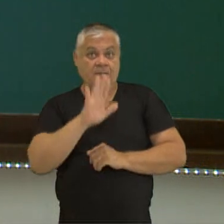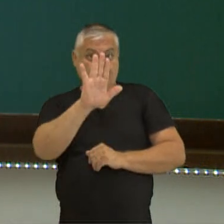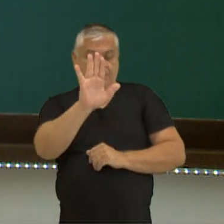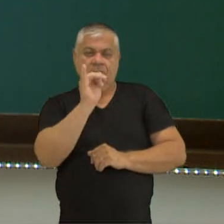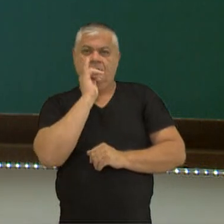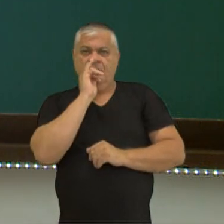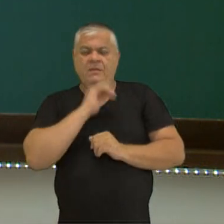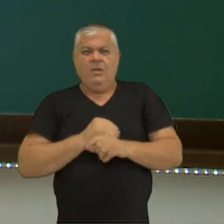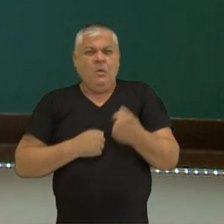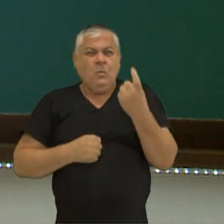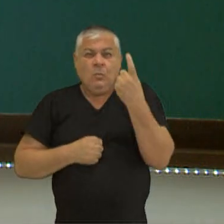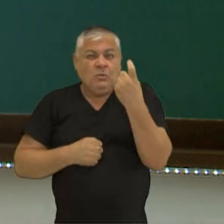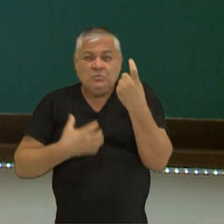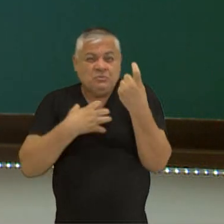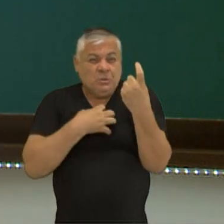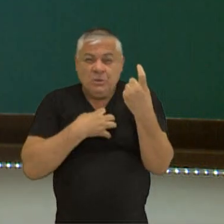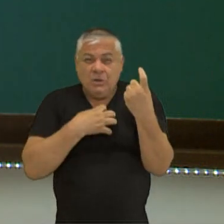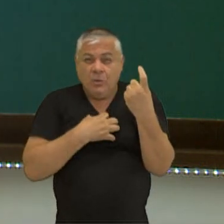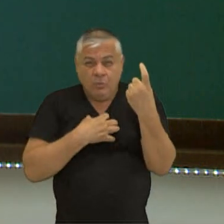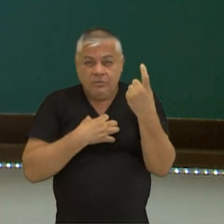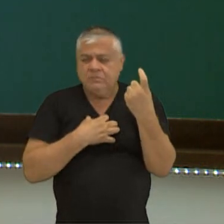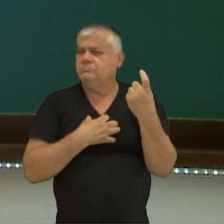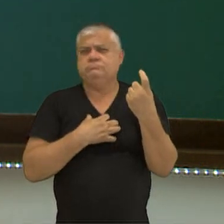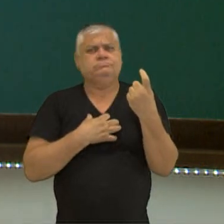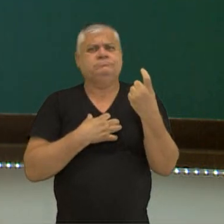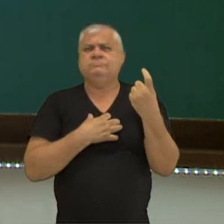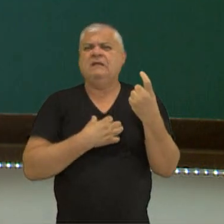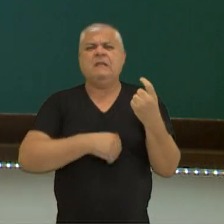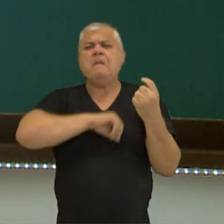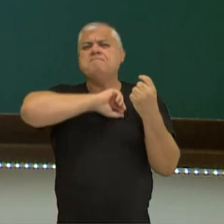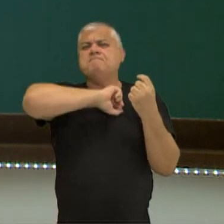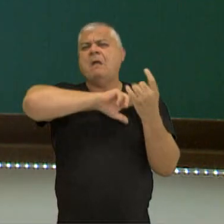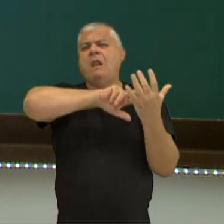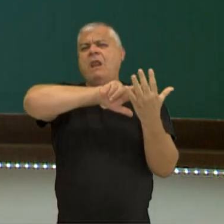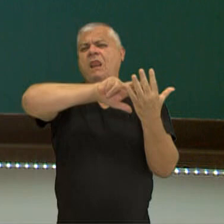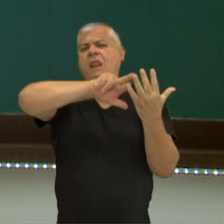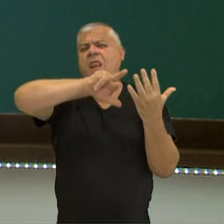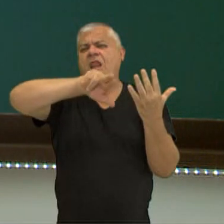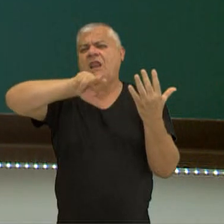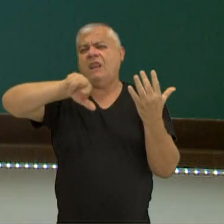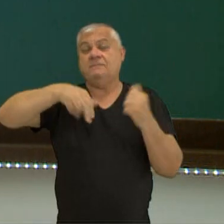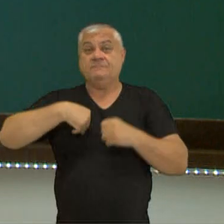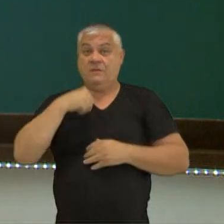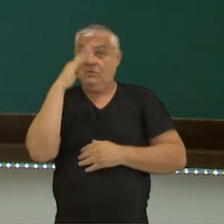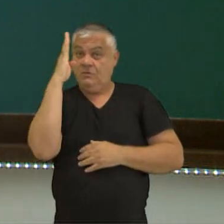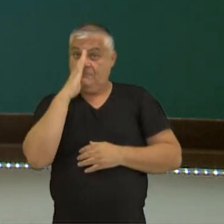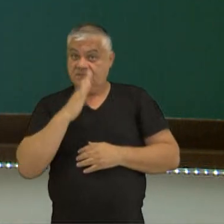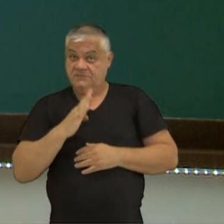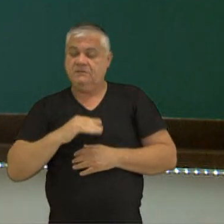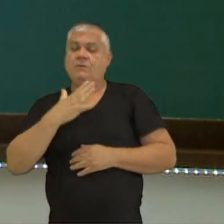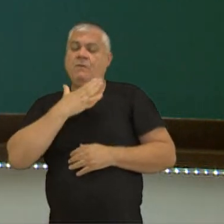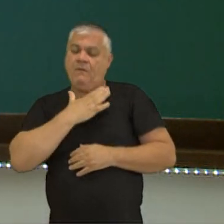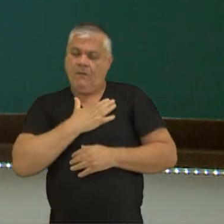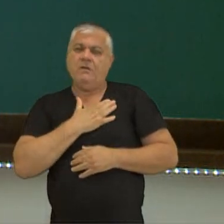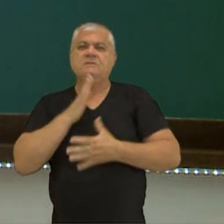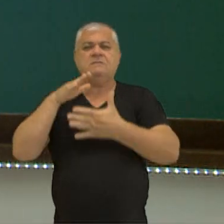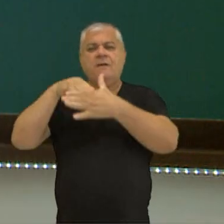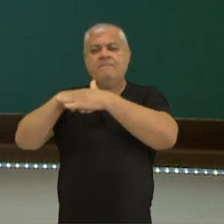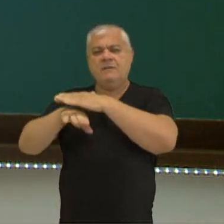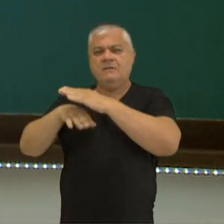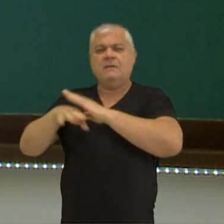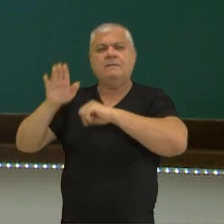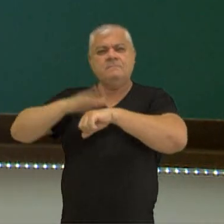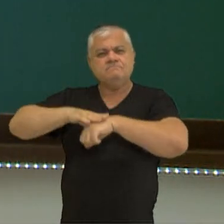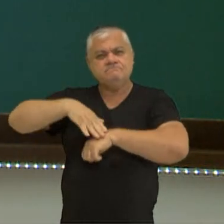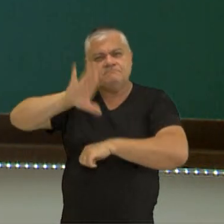maneira única para a gente poder fazer essa aplicação. O brasileiro gosta muito, e é uma aplicação